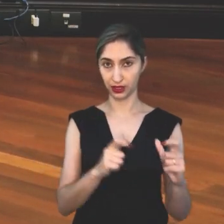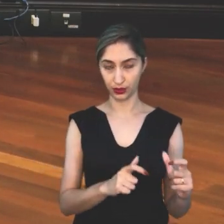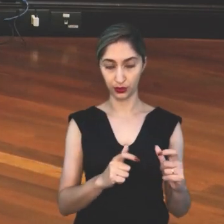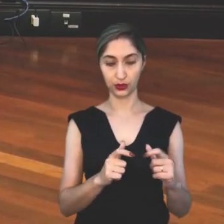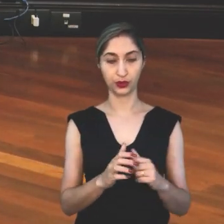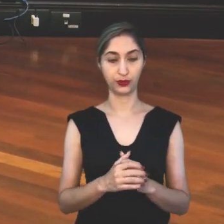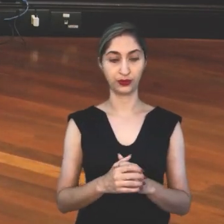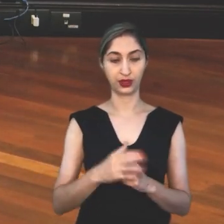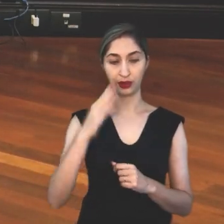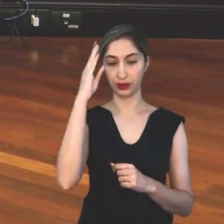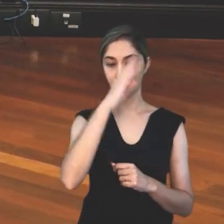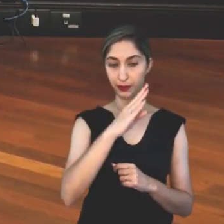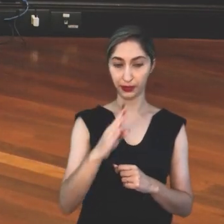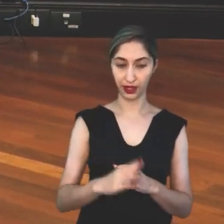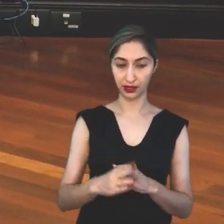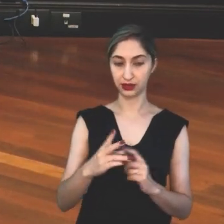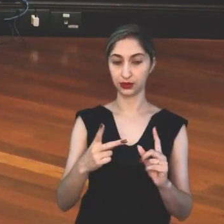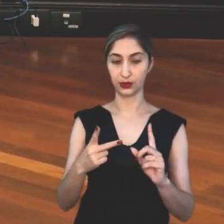relação, mesmo que seja